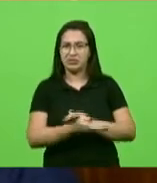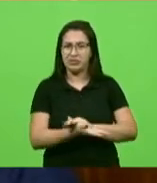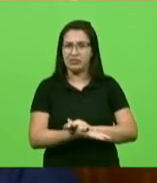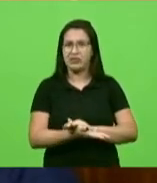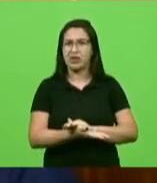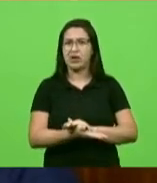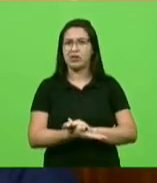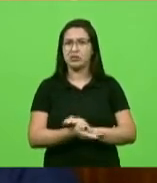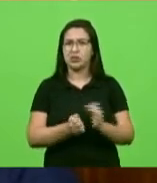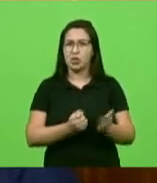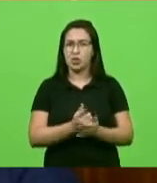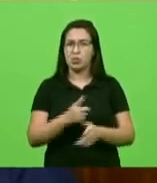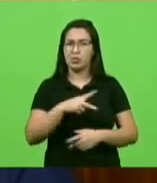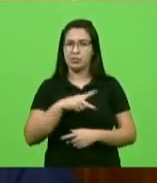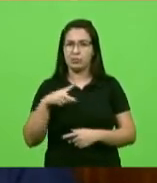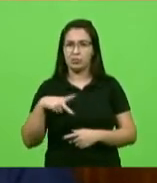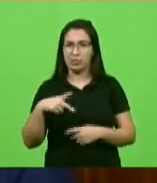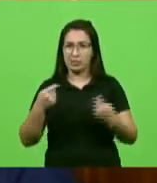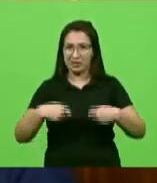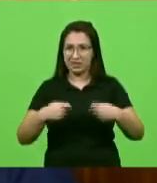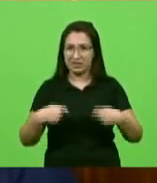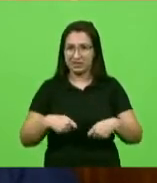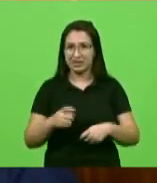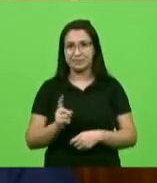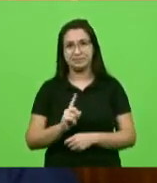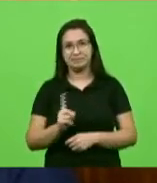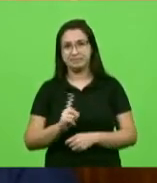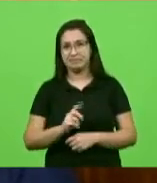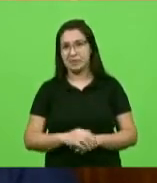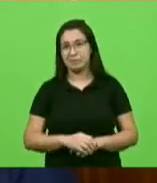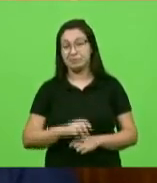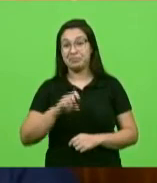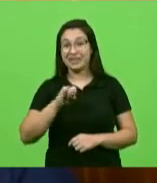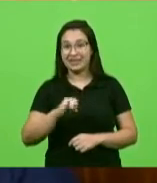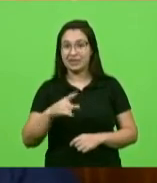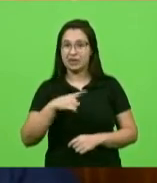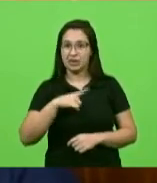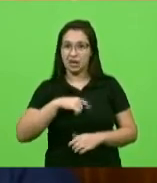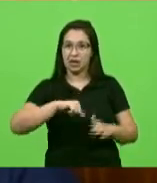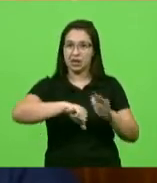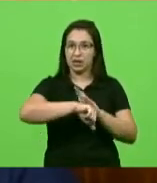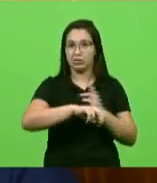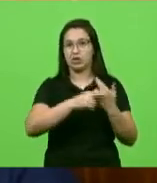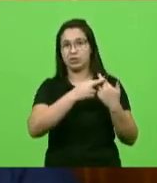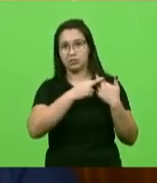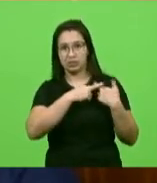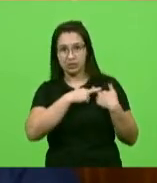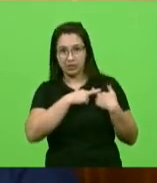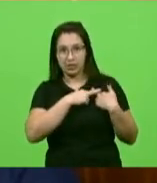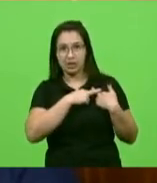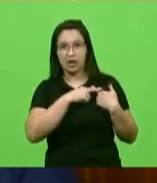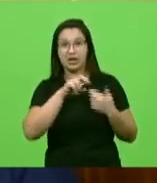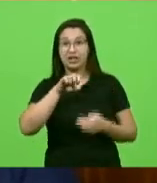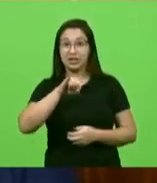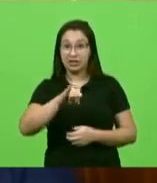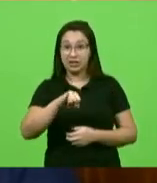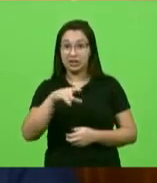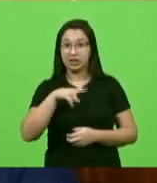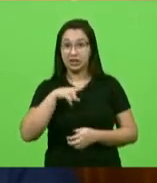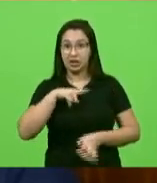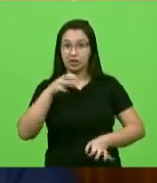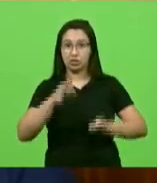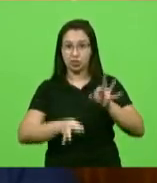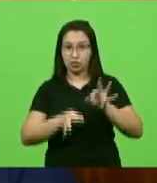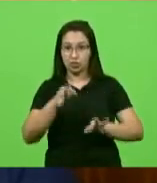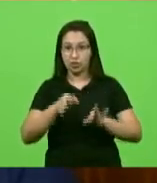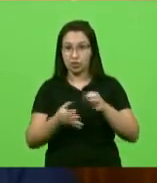de empatia por parte de membros do governo do Estado. Se há suspeitas de crime de responsabilidade, se há elementos